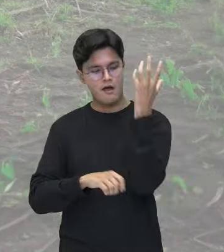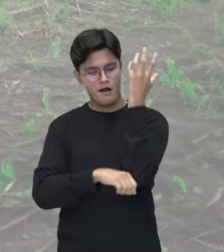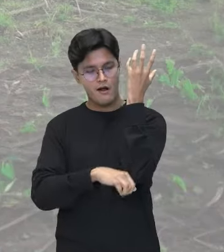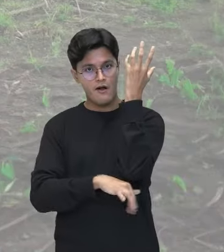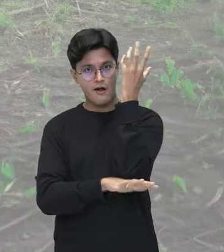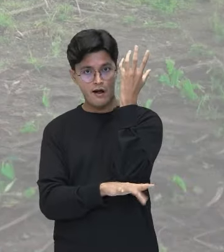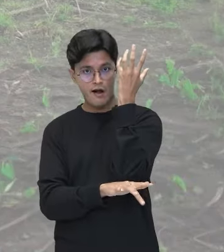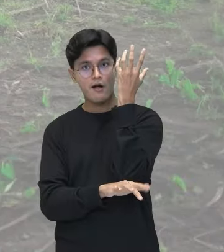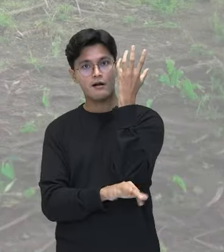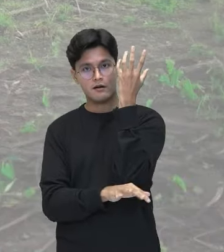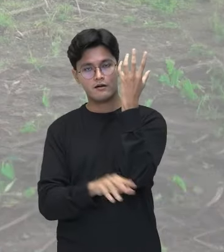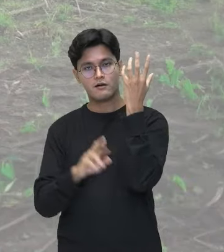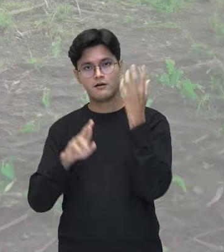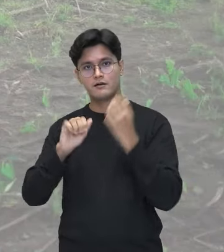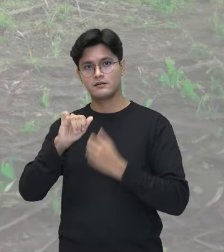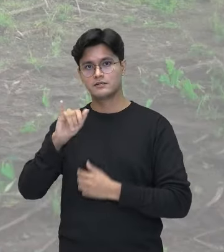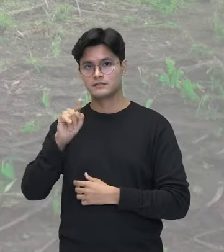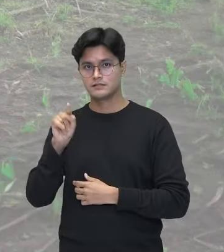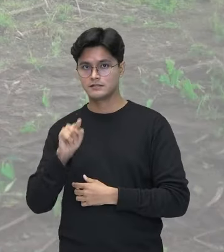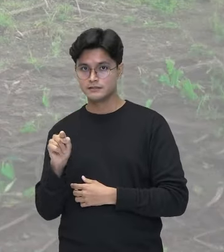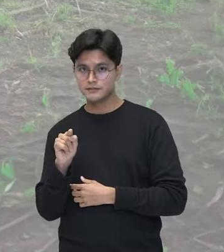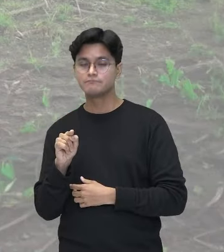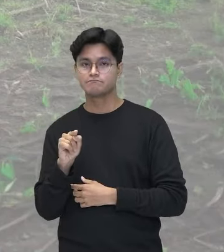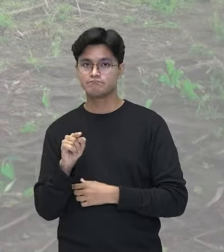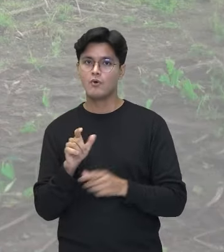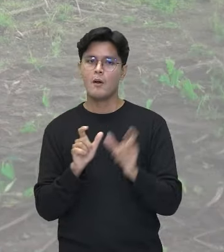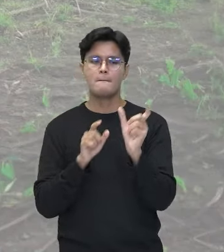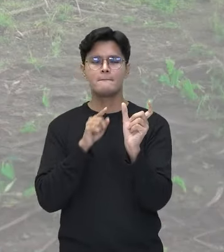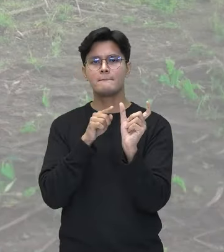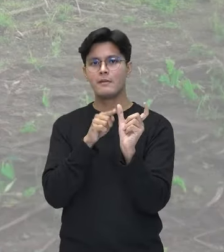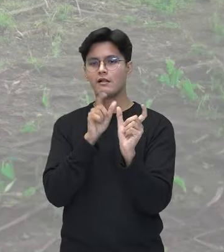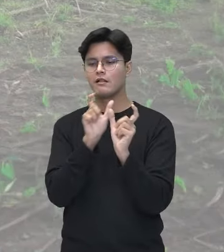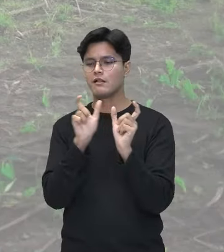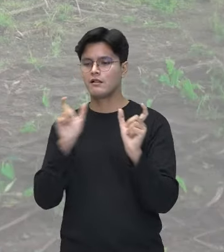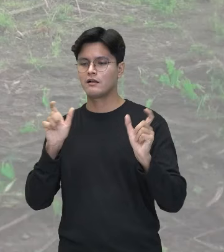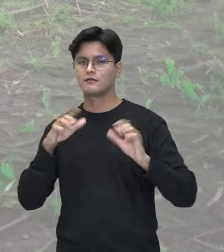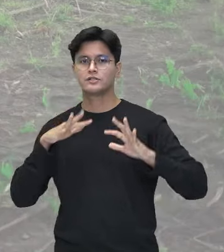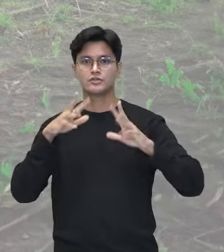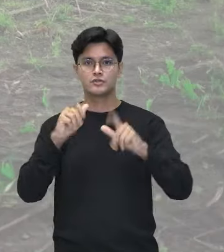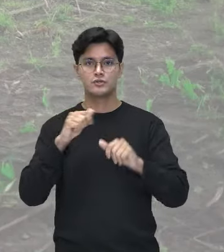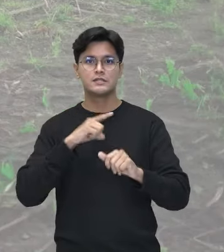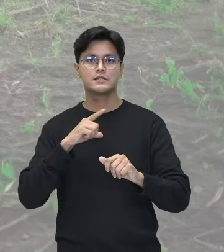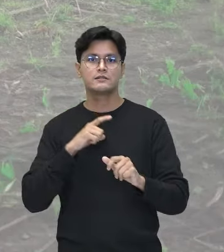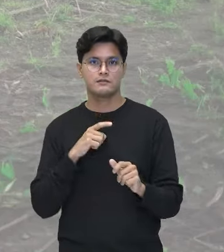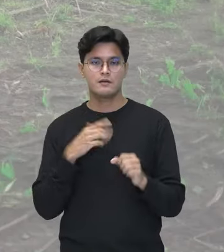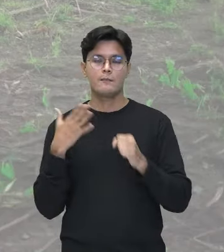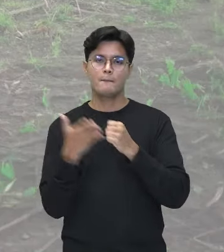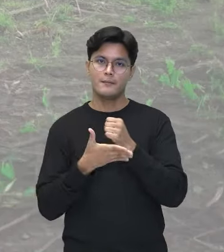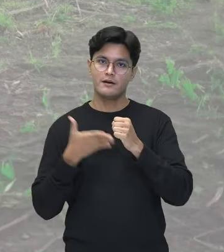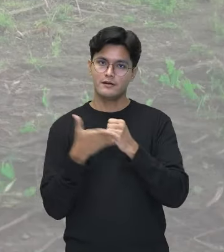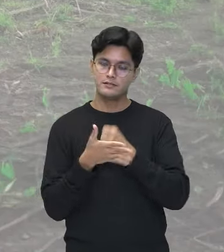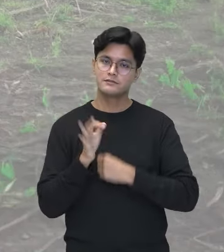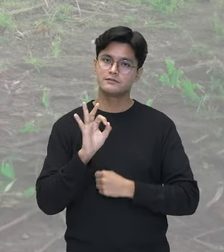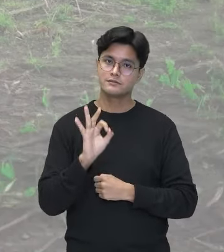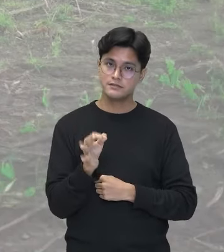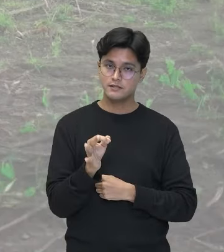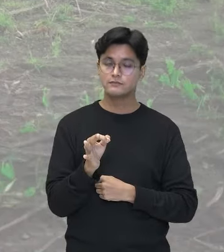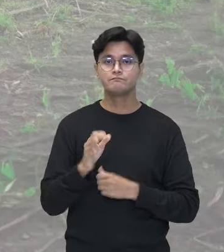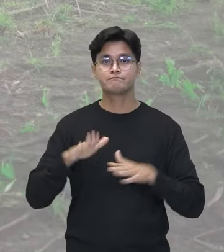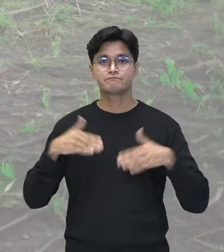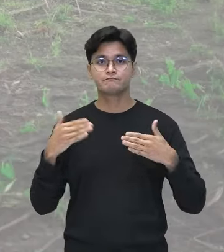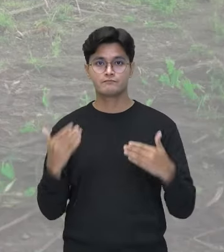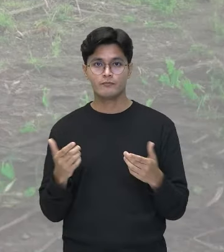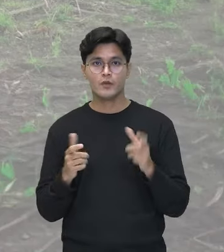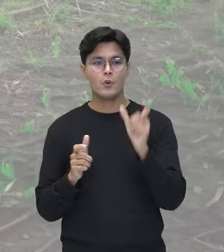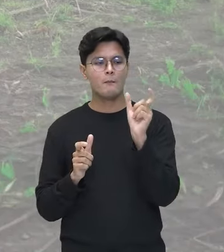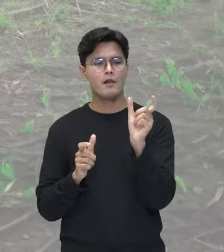também tem uma raiz, tem uma base. Então, para formar novas palavras, eu vou sempre recorrer à